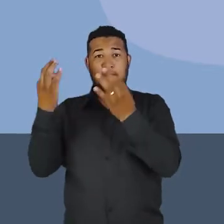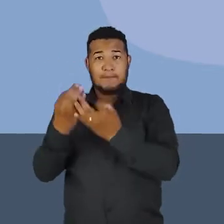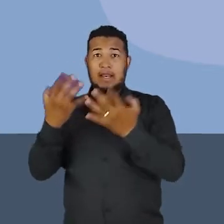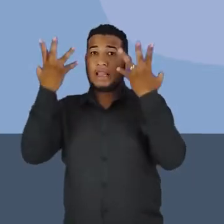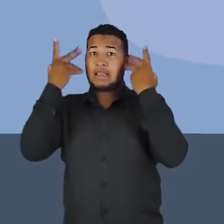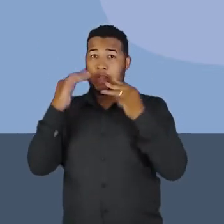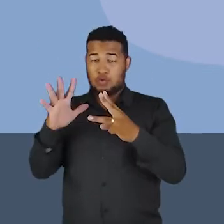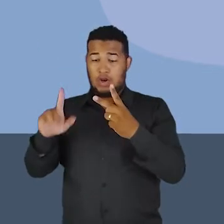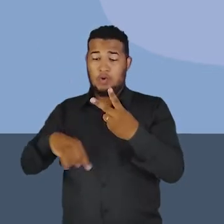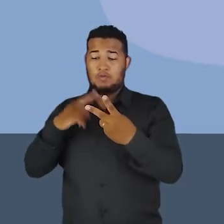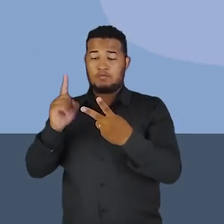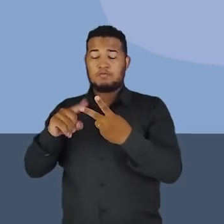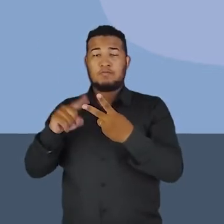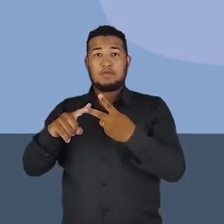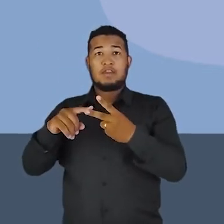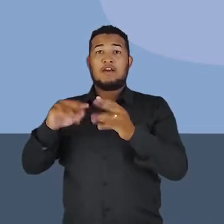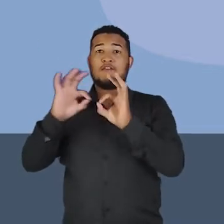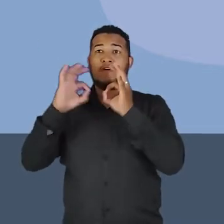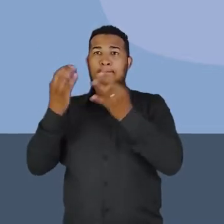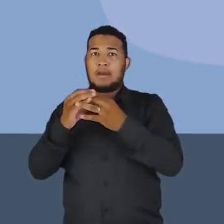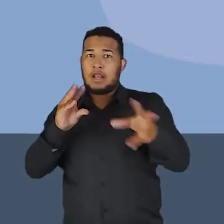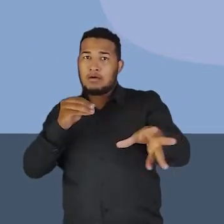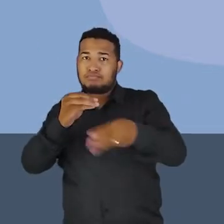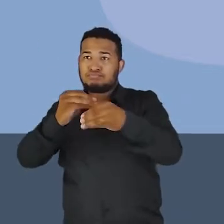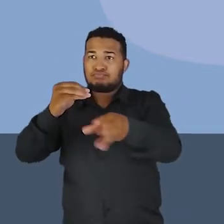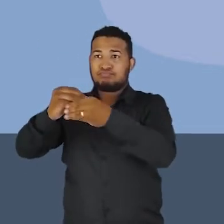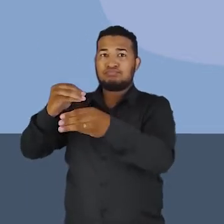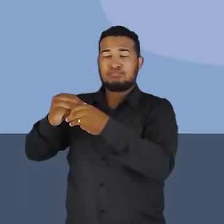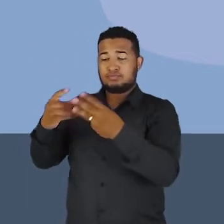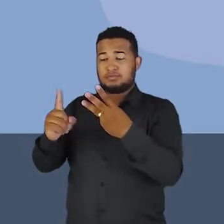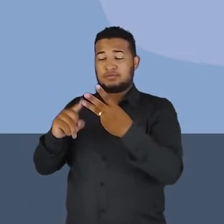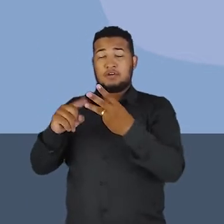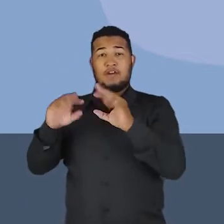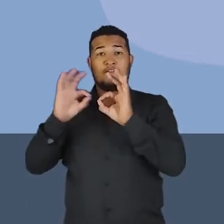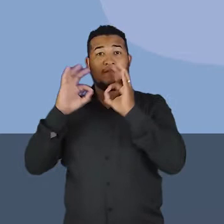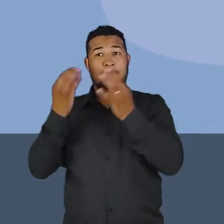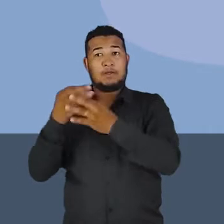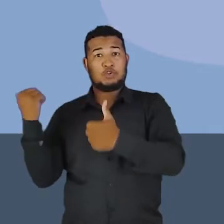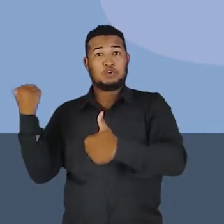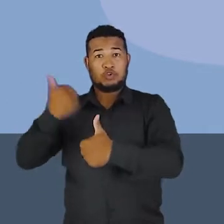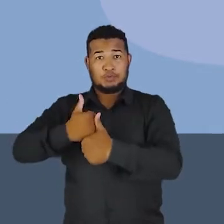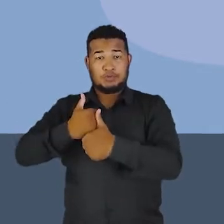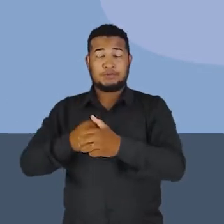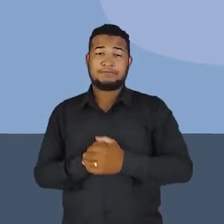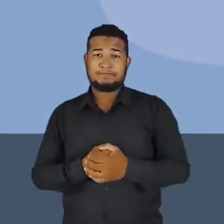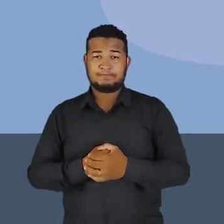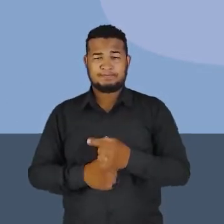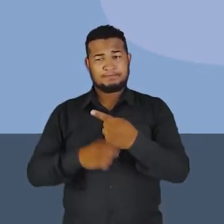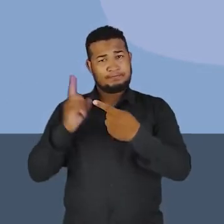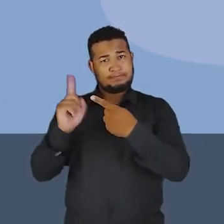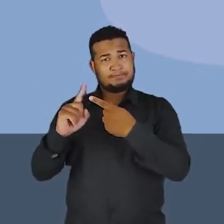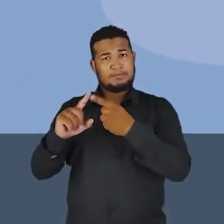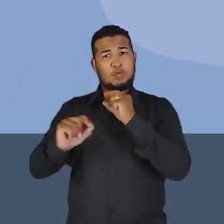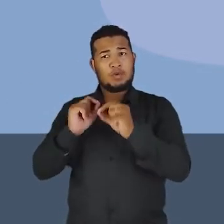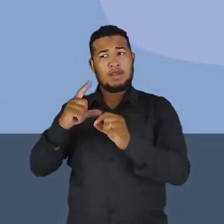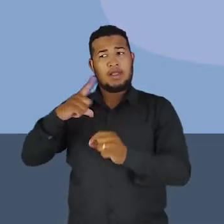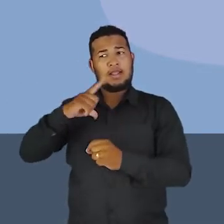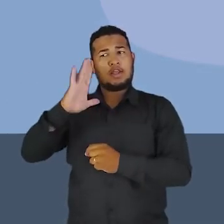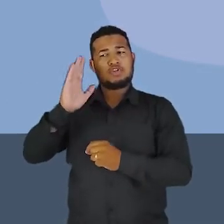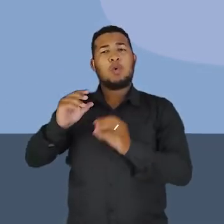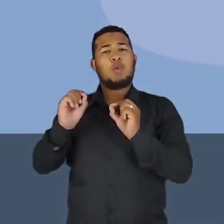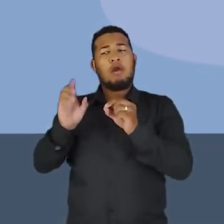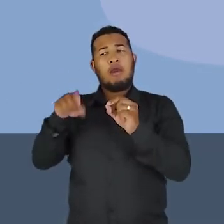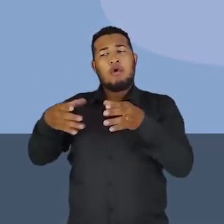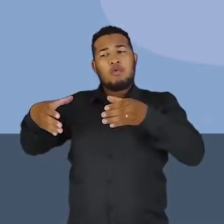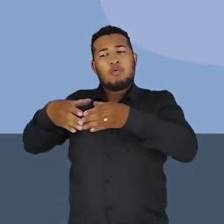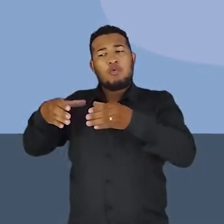a substituta. Vamos ver cada uma delas. A natural. Assim entendida, a comunidade formada pelos pais